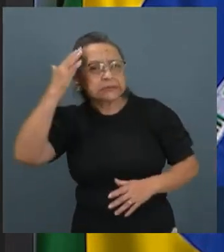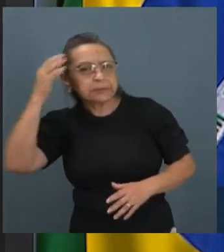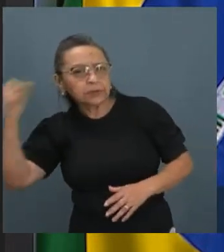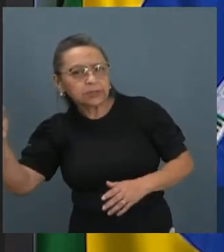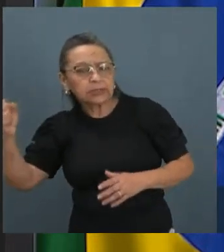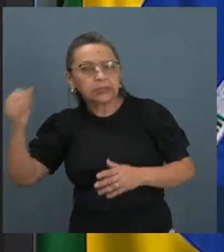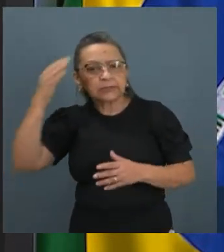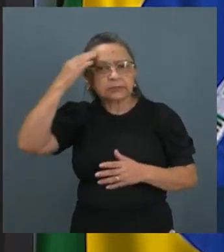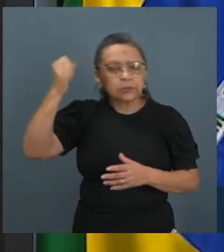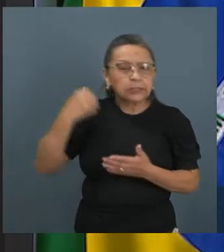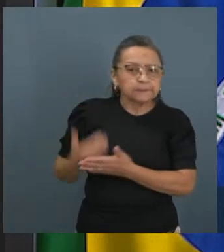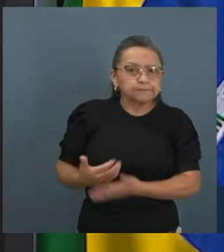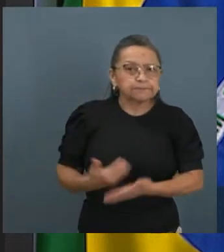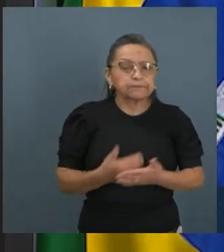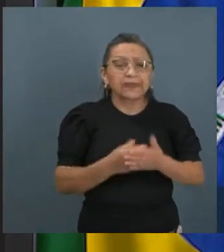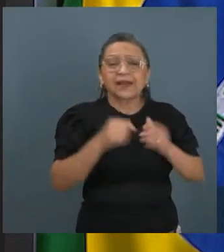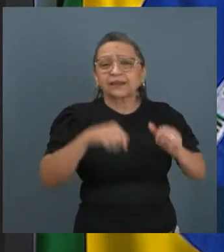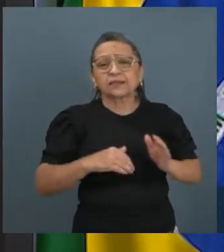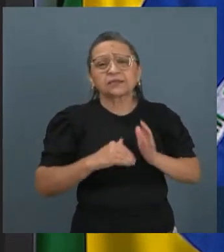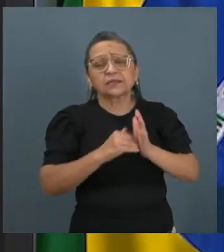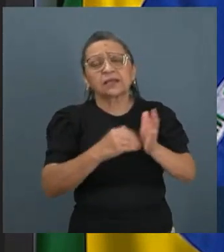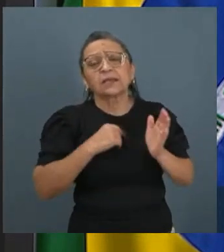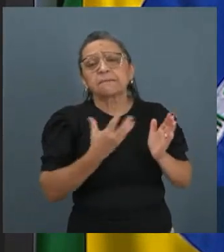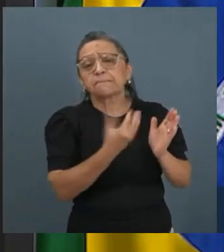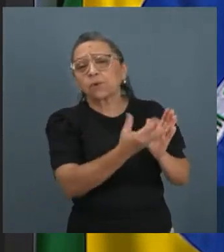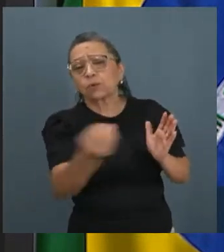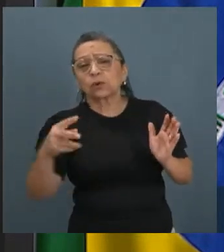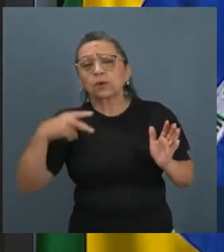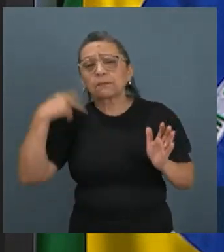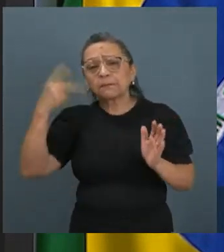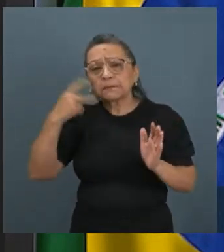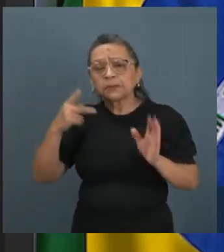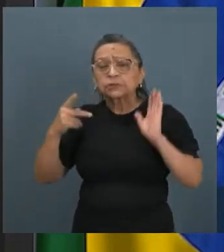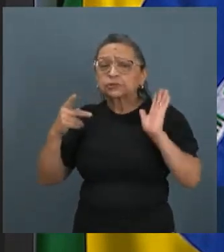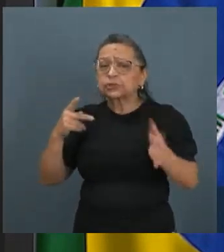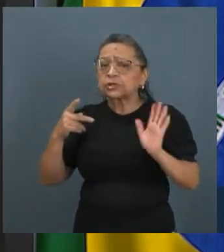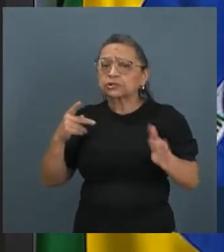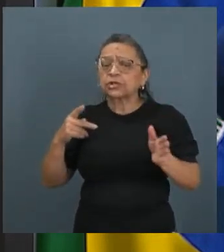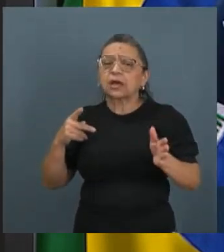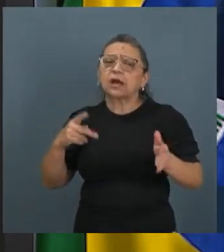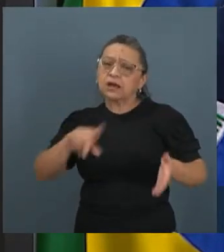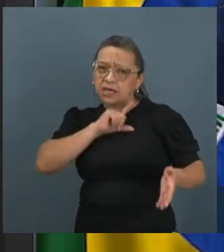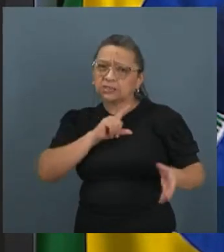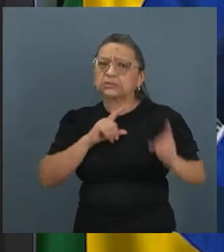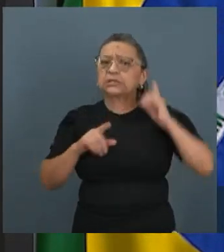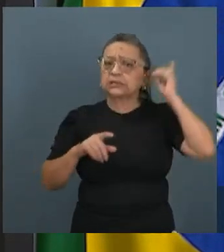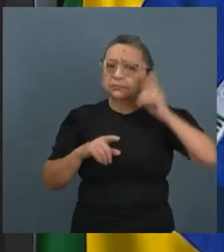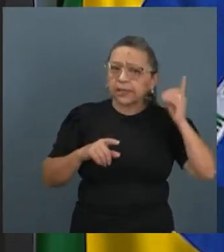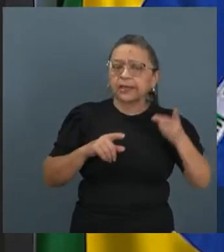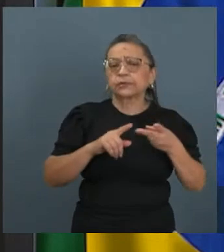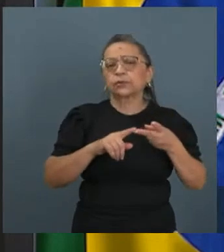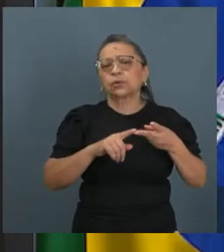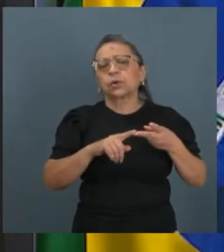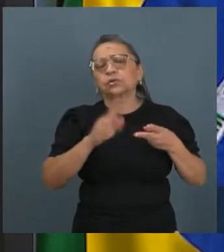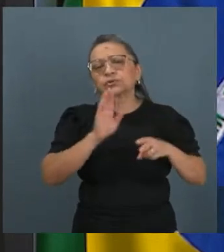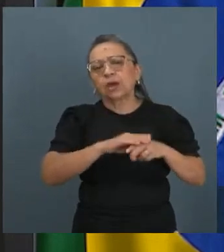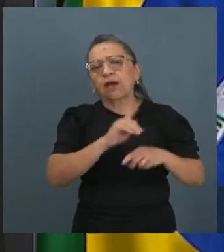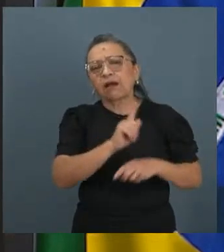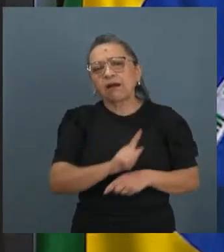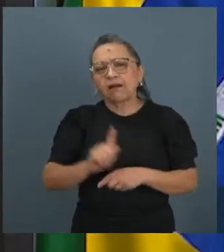uma casa de muitos parlamentares que passaram pela Câmara Federal, por governo do